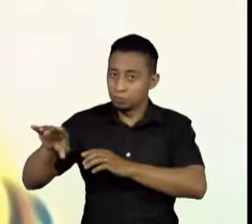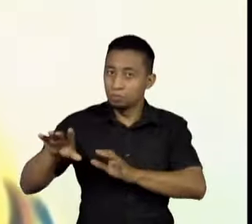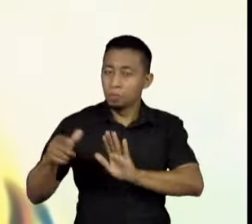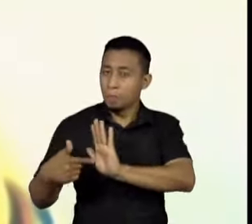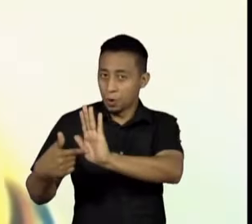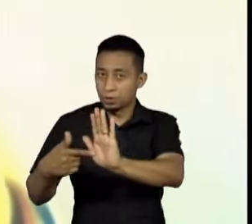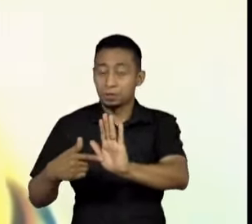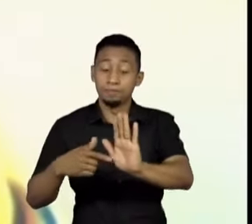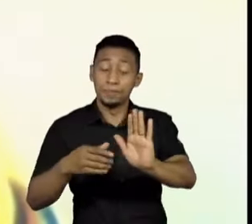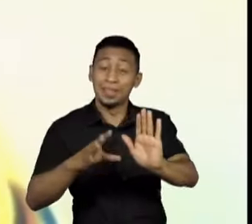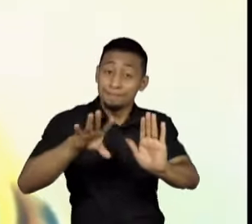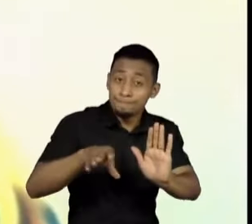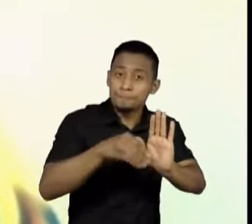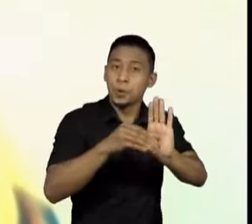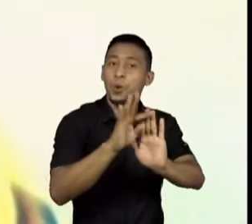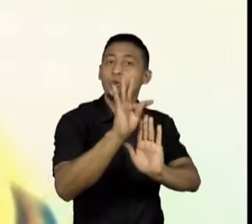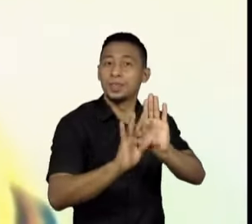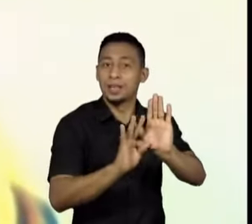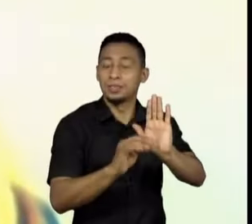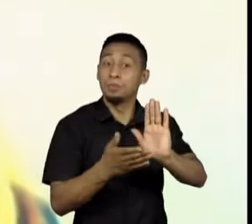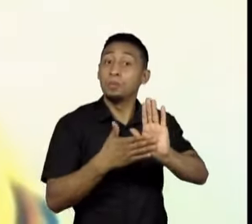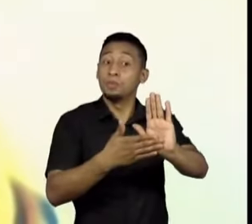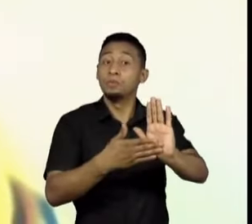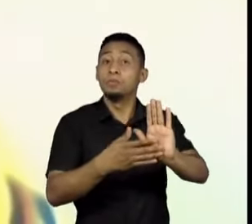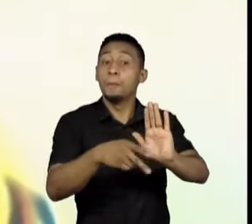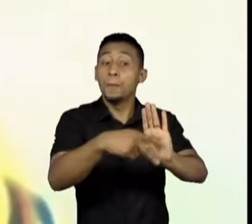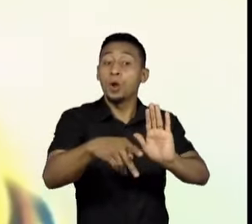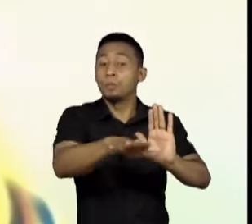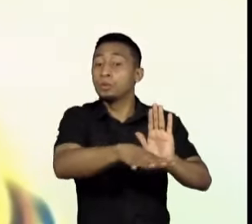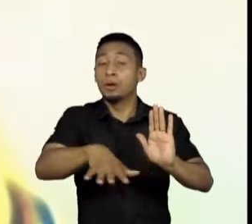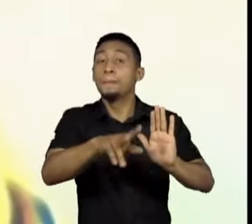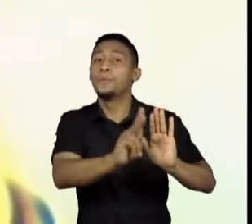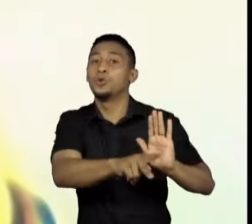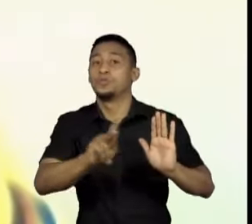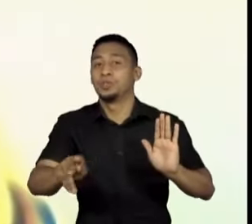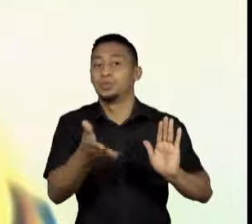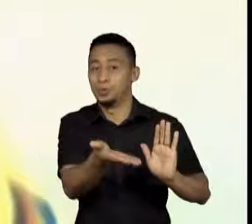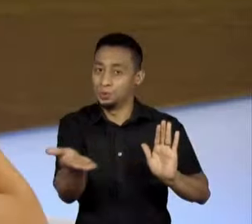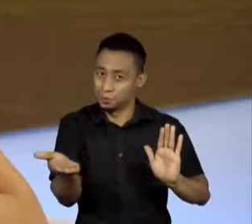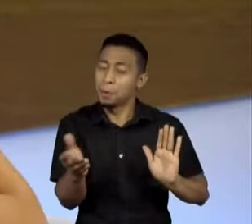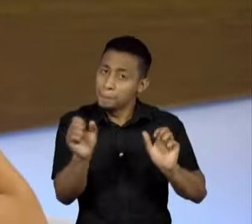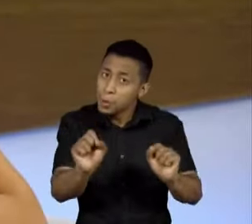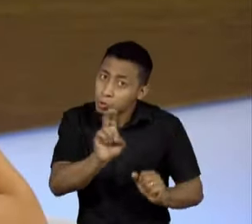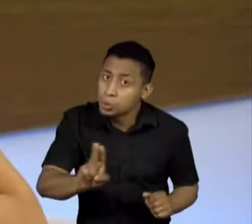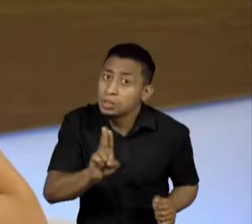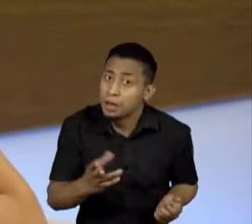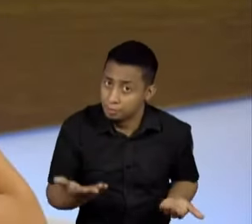texto para professores, como que professores podem trabalhar